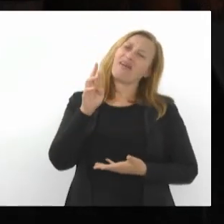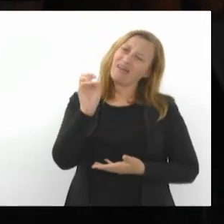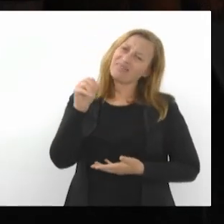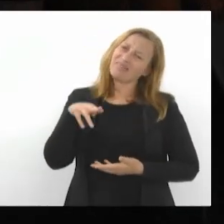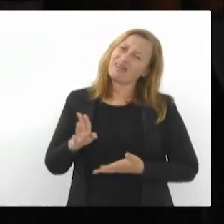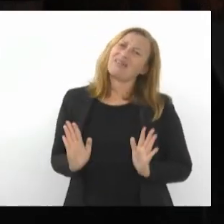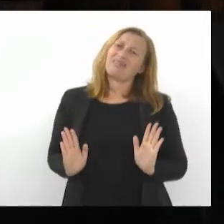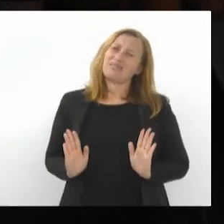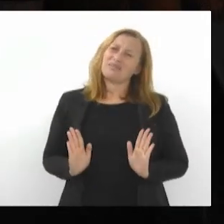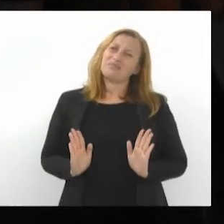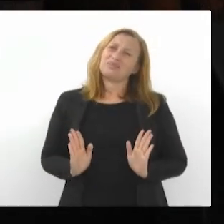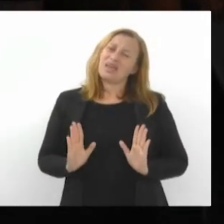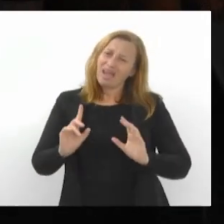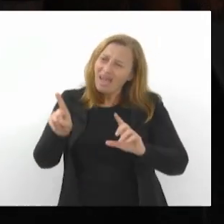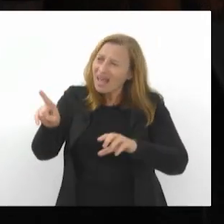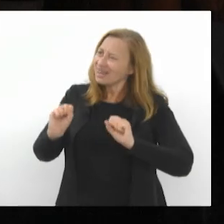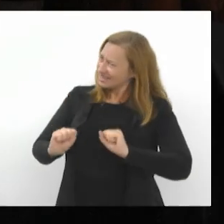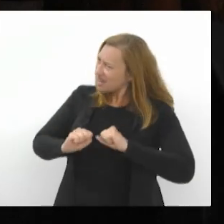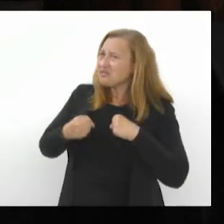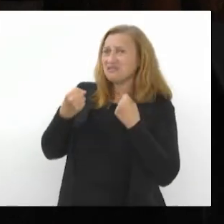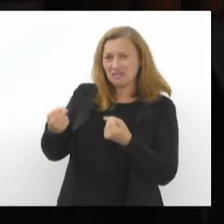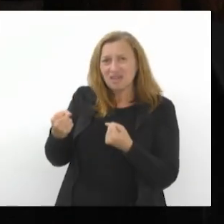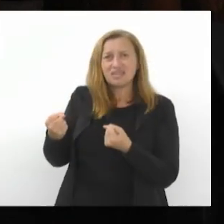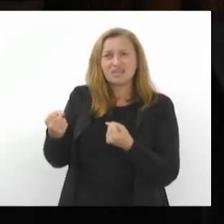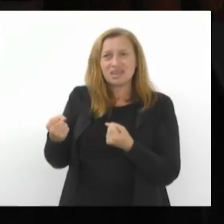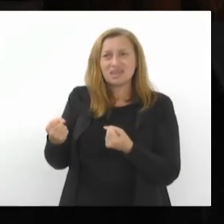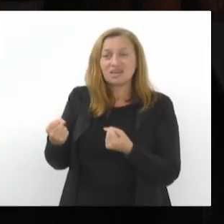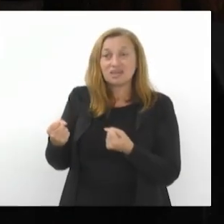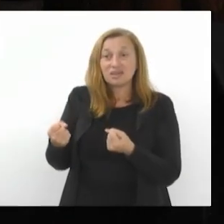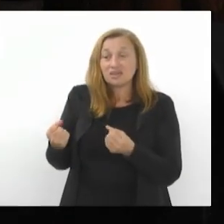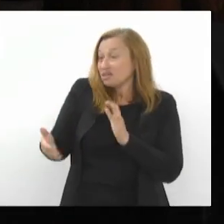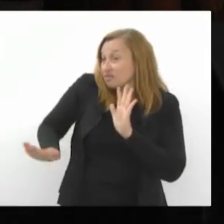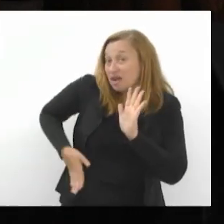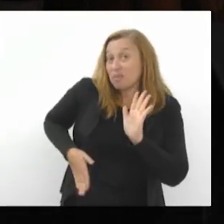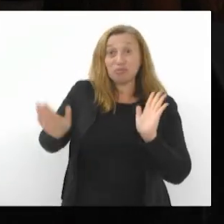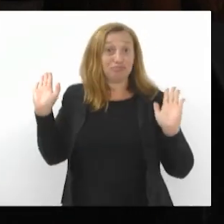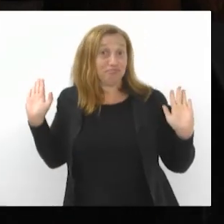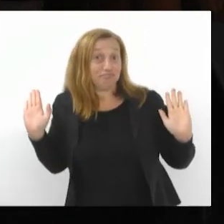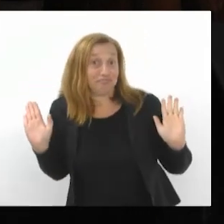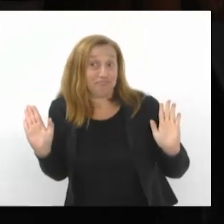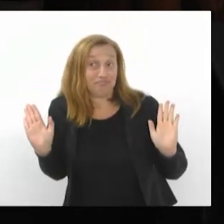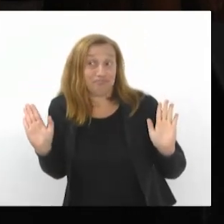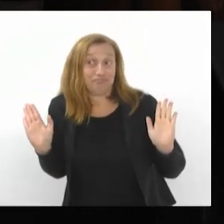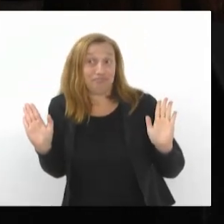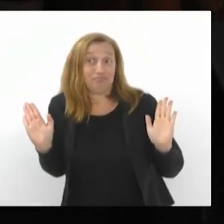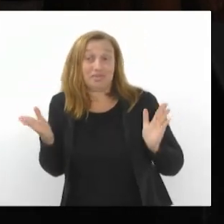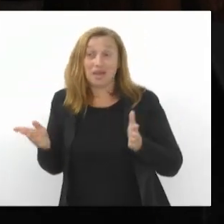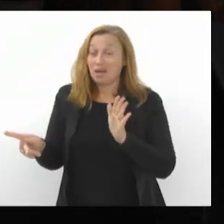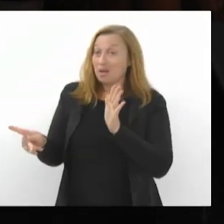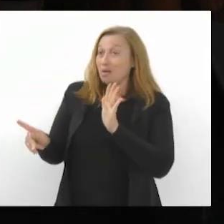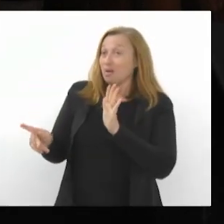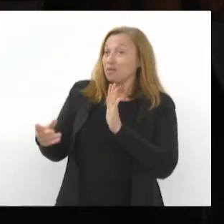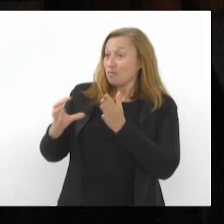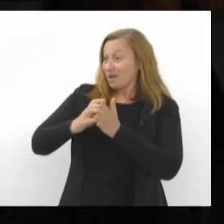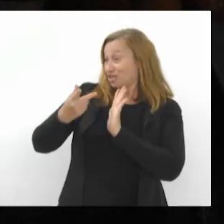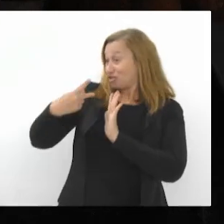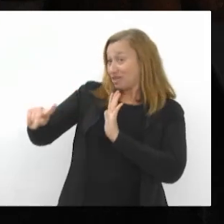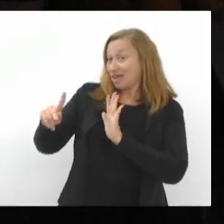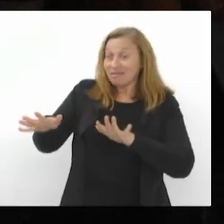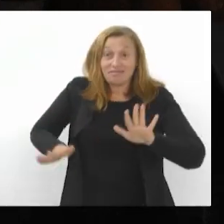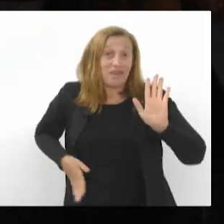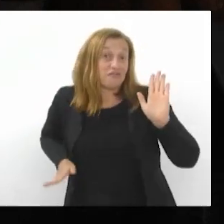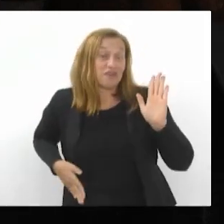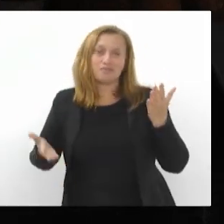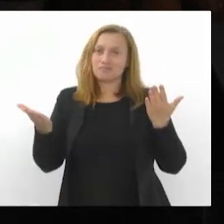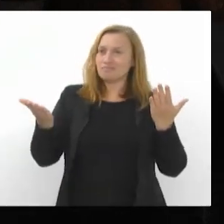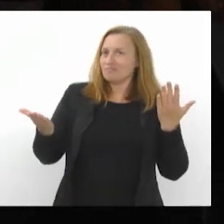Jordi, ela defende, né, os vagabundos, porra. Ela e o partido dela defende os vagabundos. Defende os